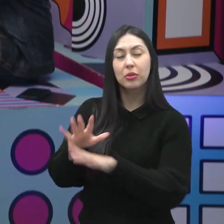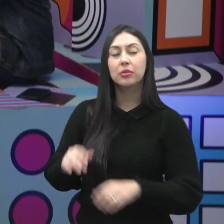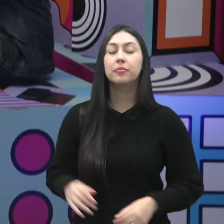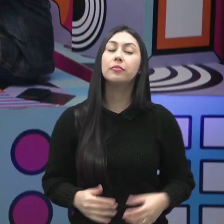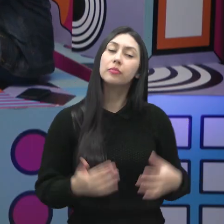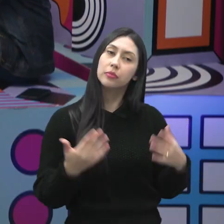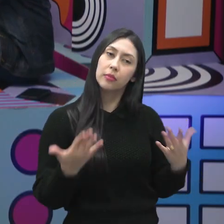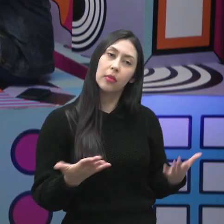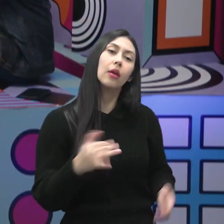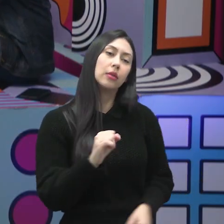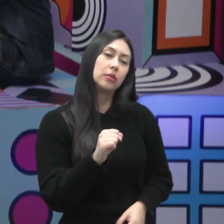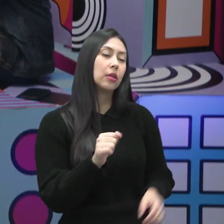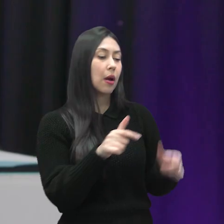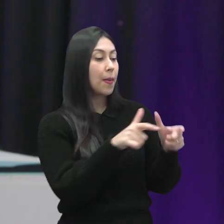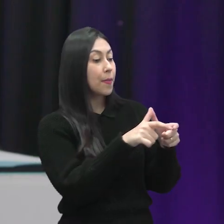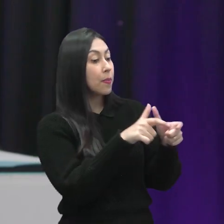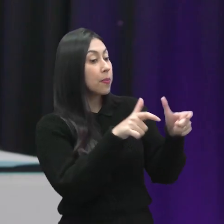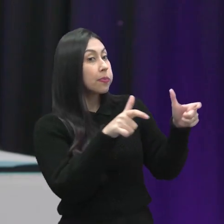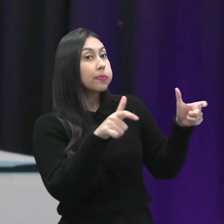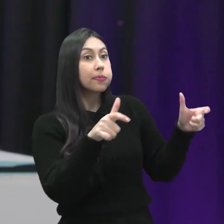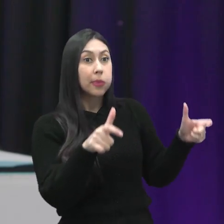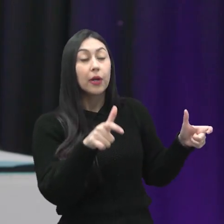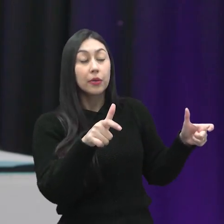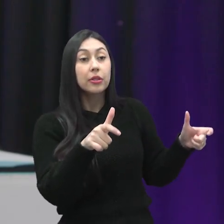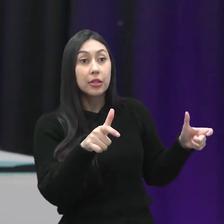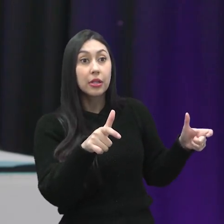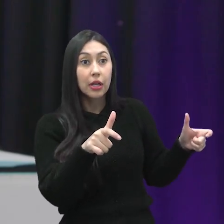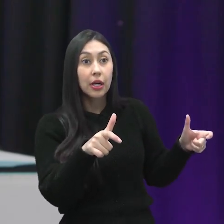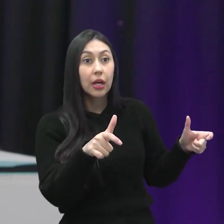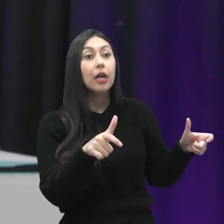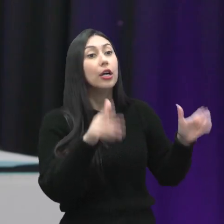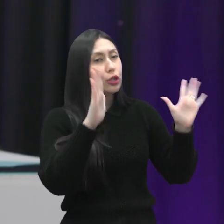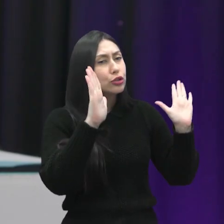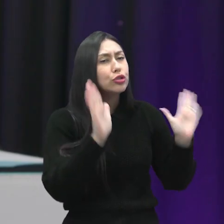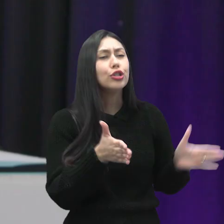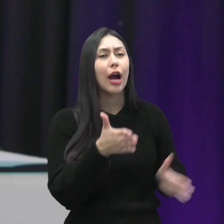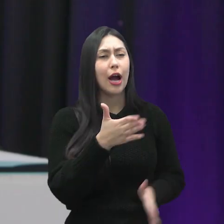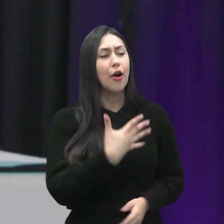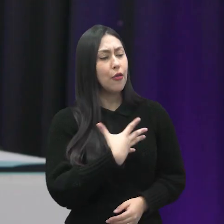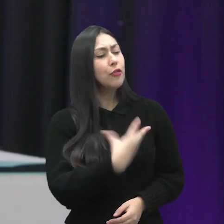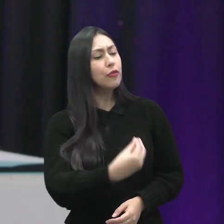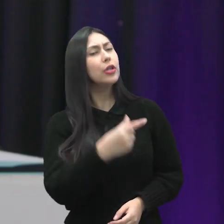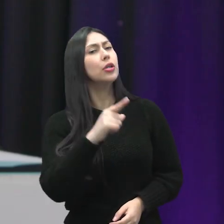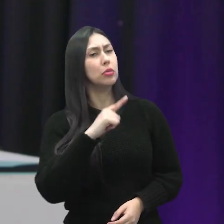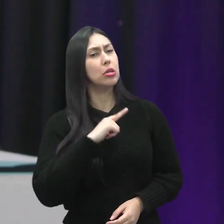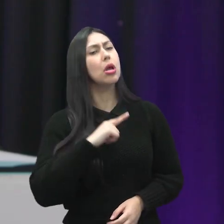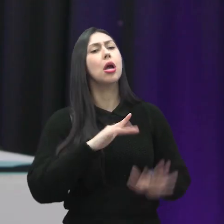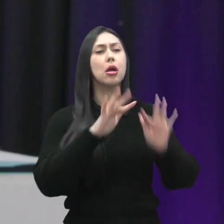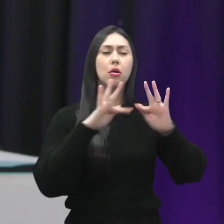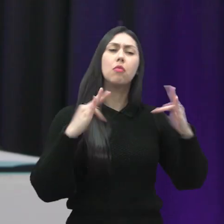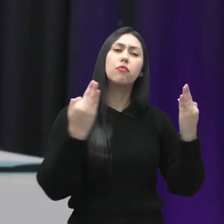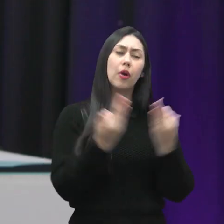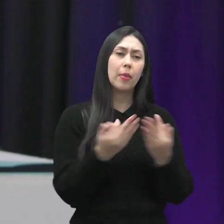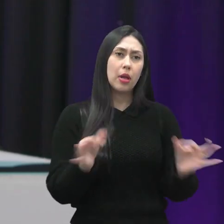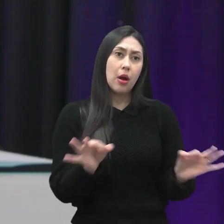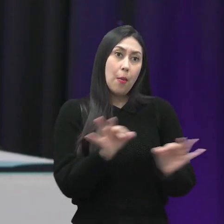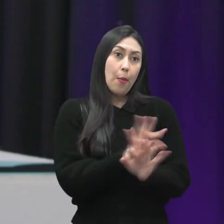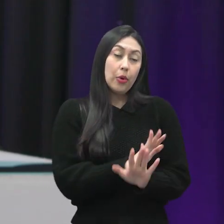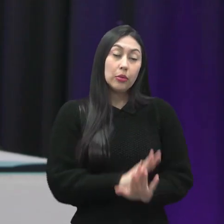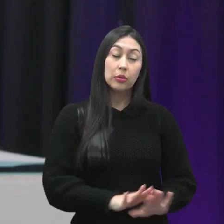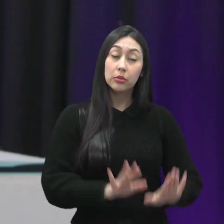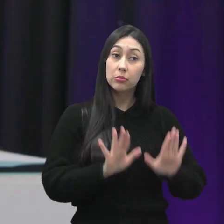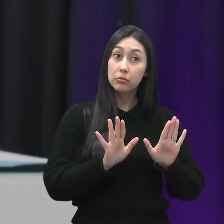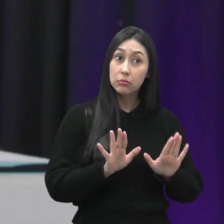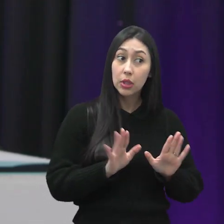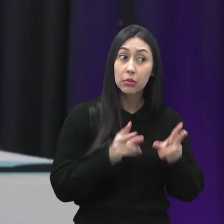grande maioria ainda dos homens que procuram a vasectomia são aqueles que já são pais, já constituíram a família. Mas a gente tem notado